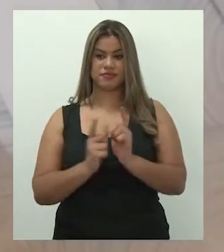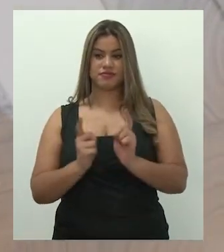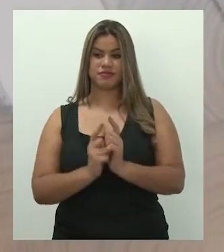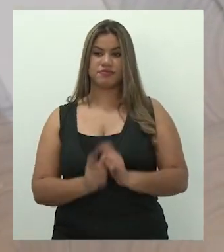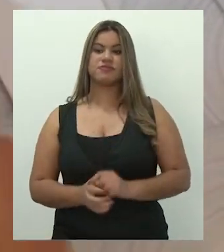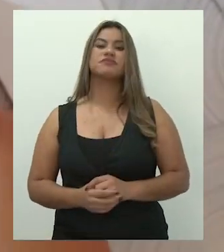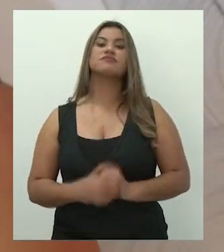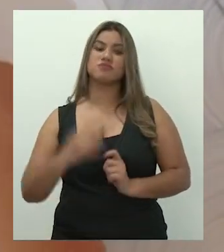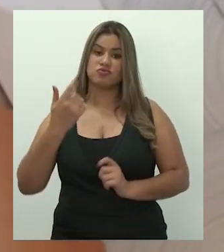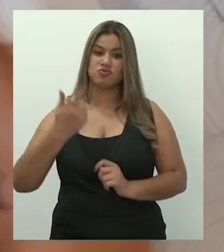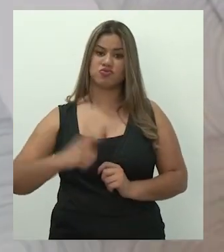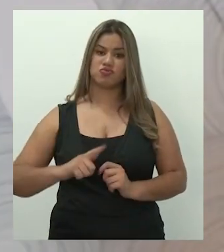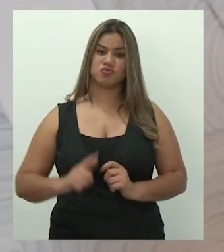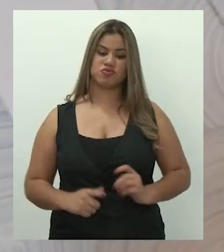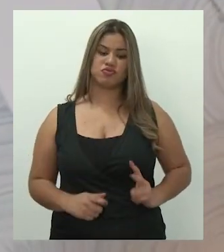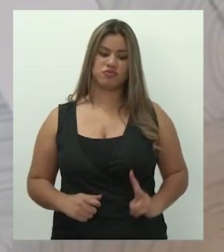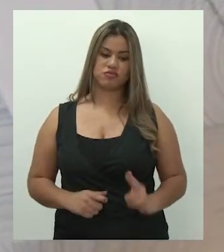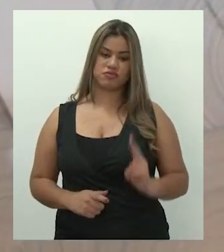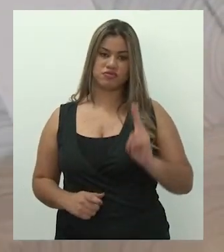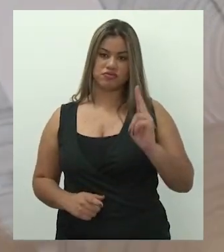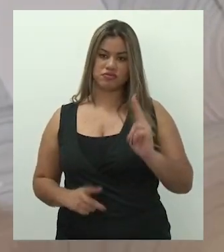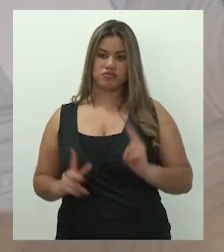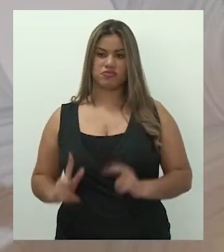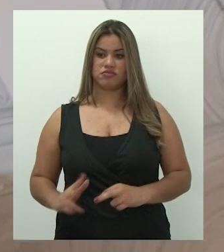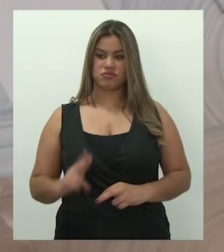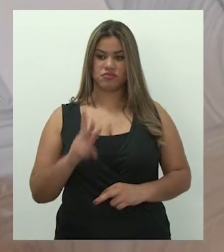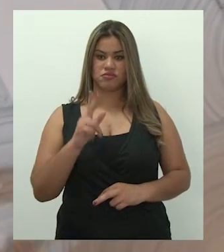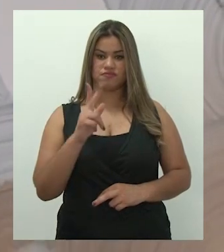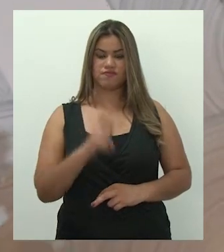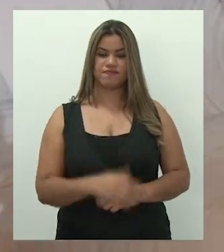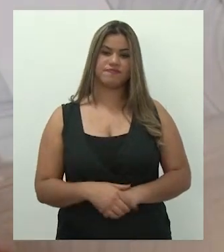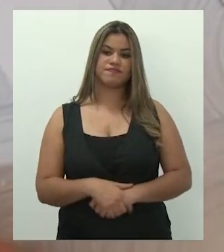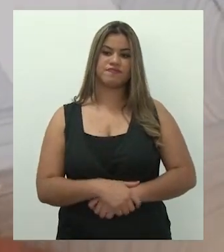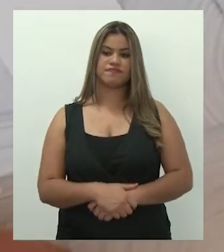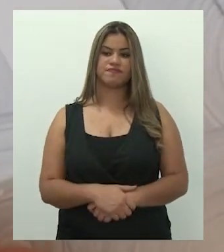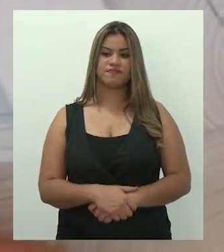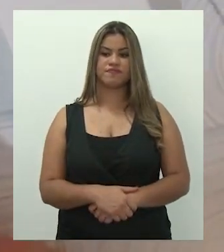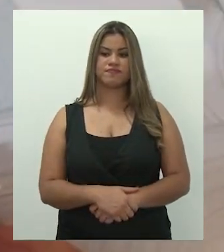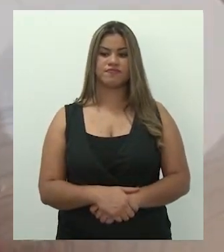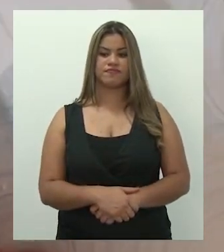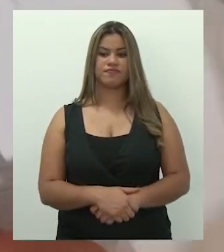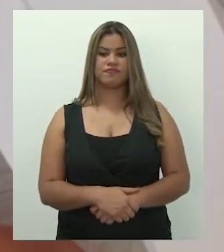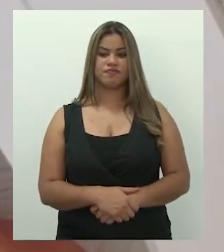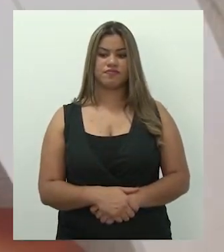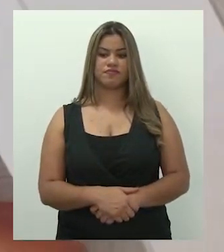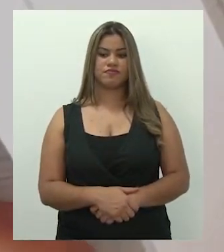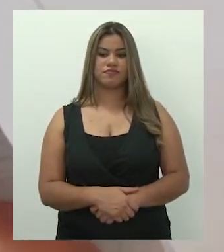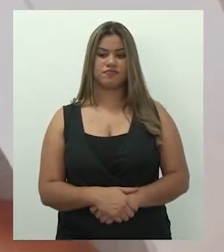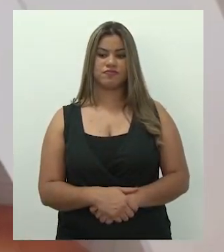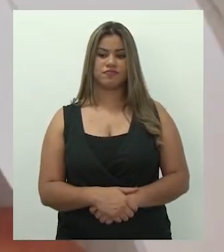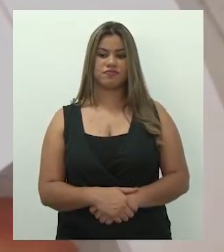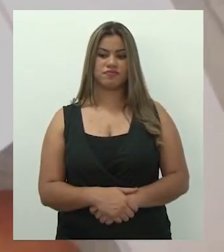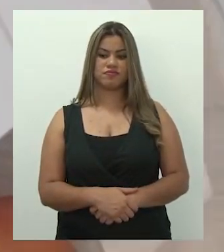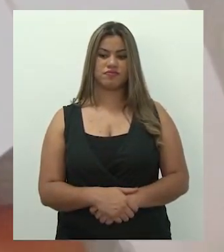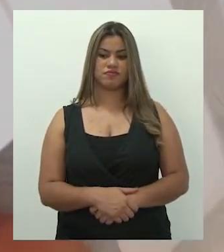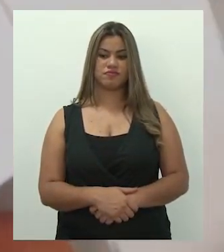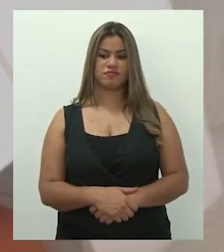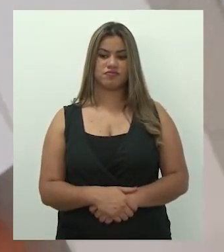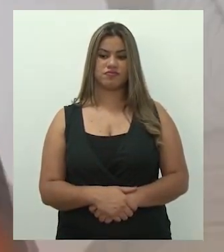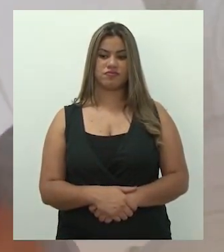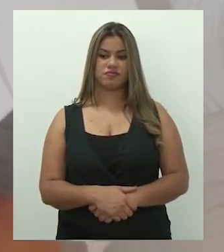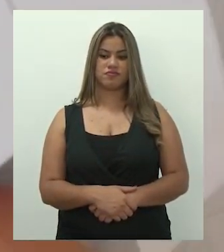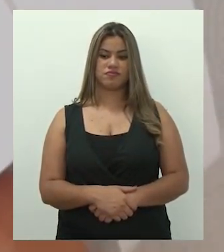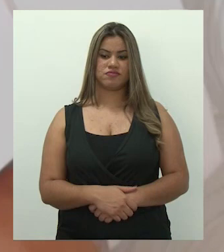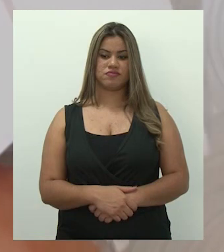Você vai recortar esse retângulo da mesma forma que fizemos com os outros. E em seguida fazer a dobra.